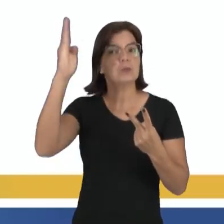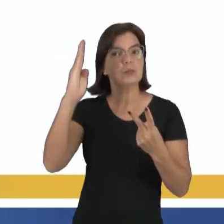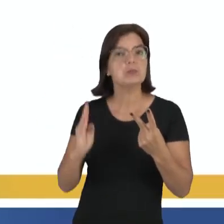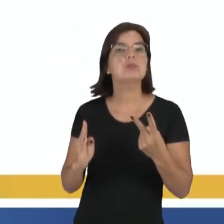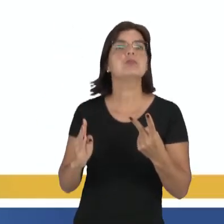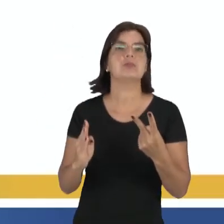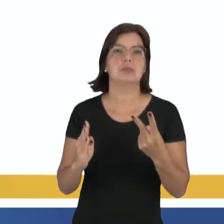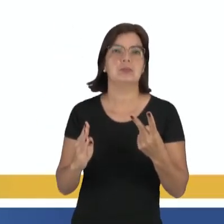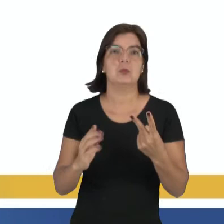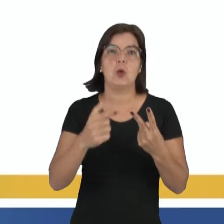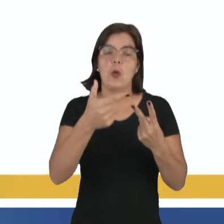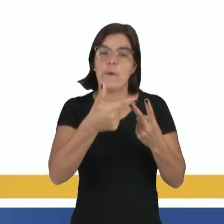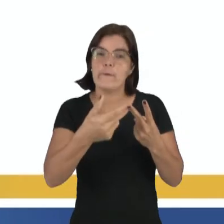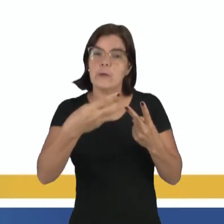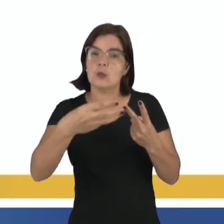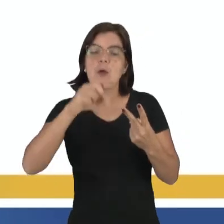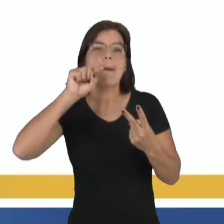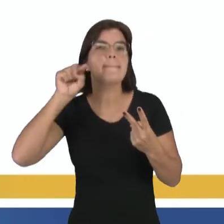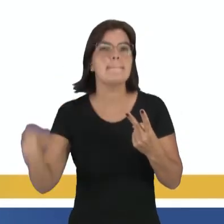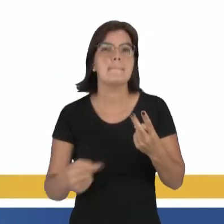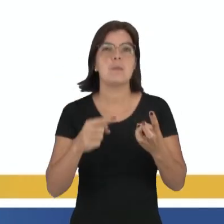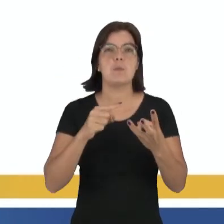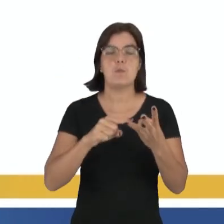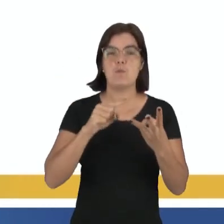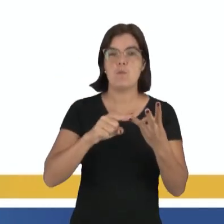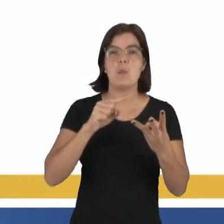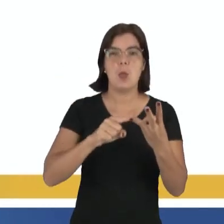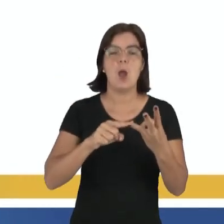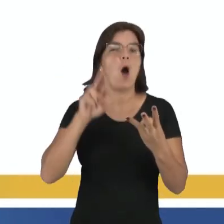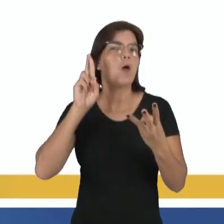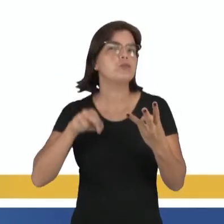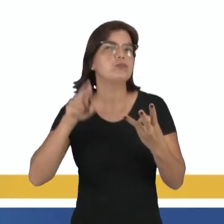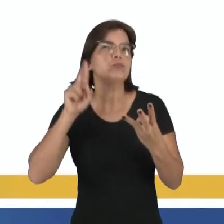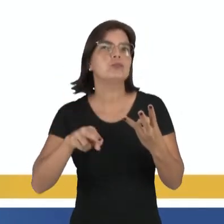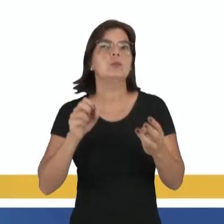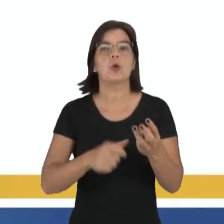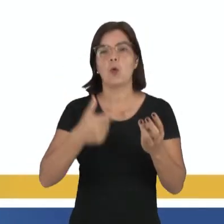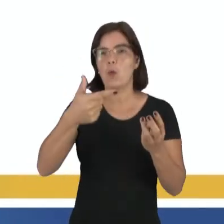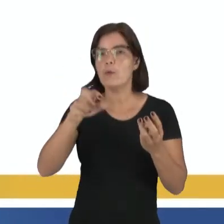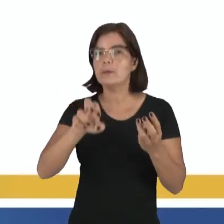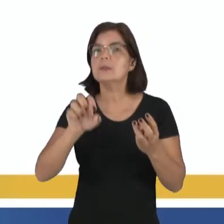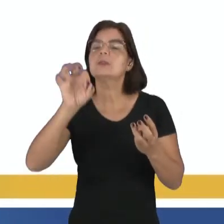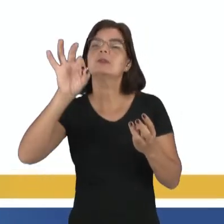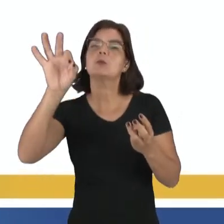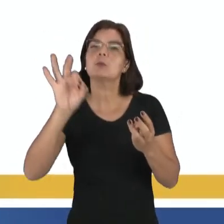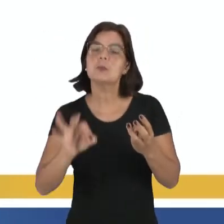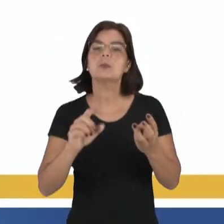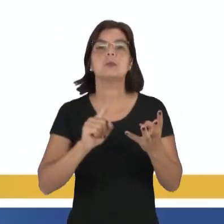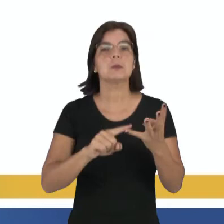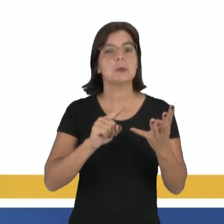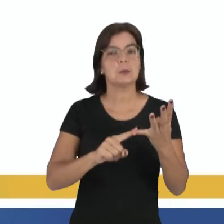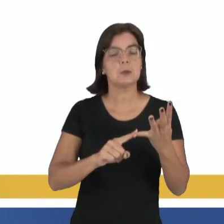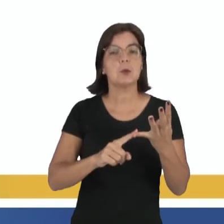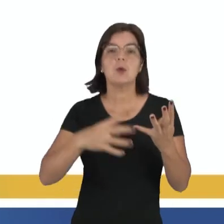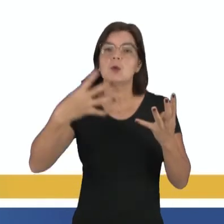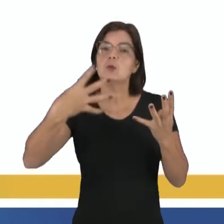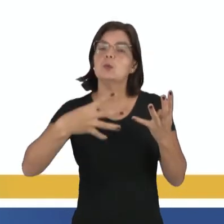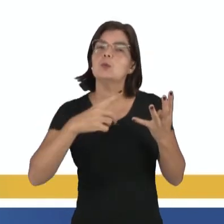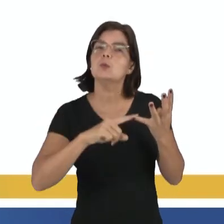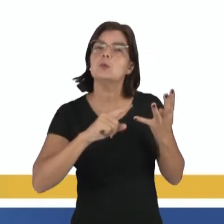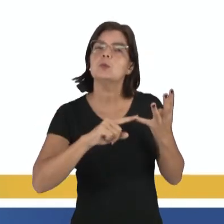Brasil com 23 mil, a Rússia com 25, em segundo lugar a Rússia, o Brasil em terceiro e em